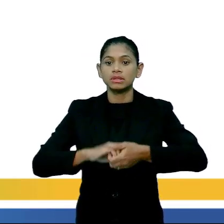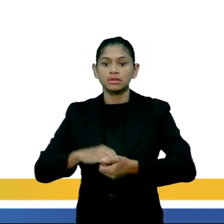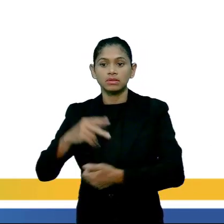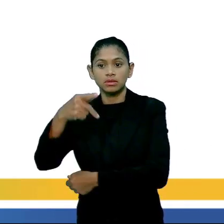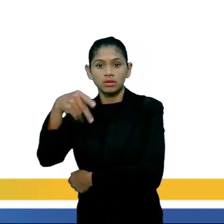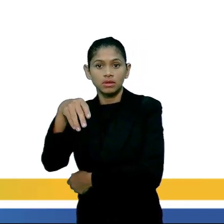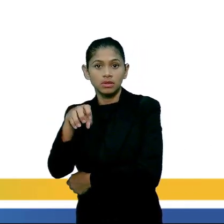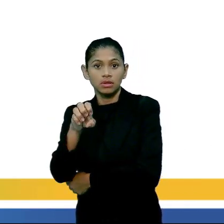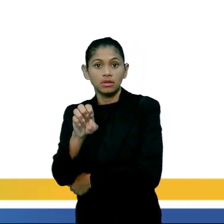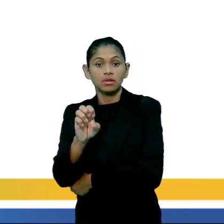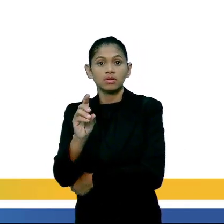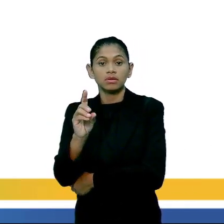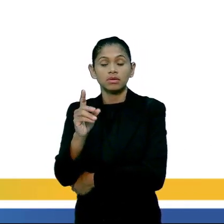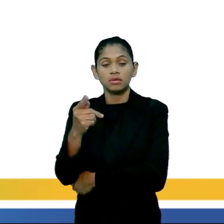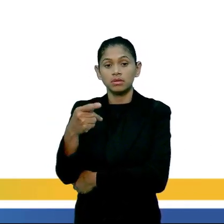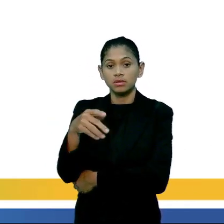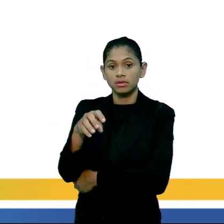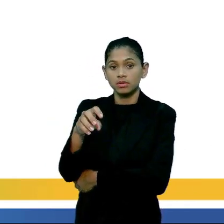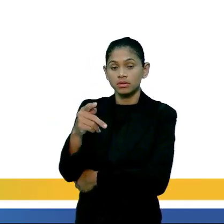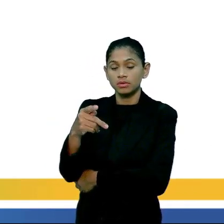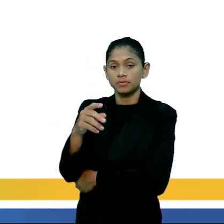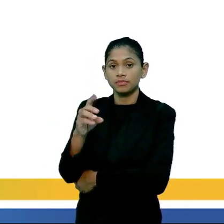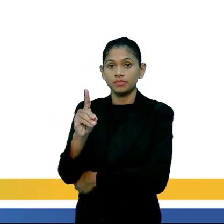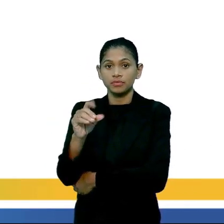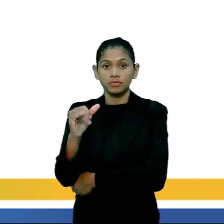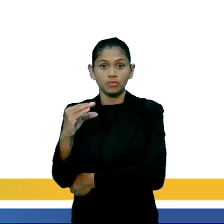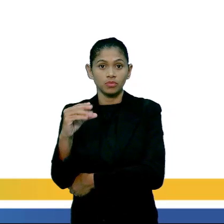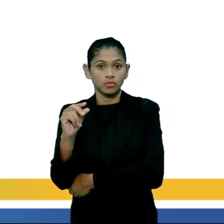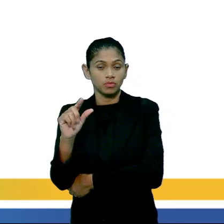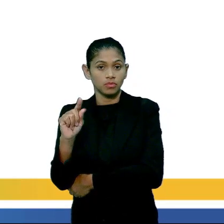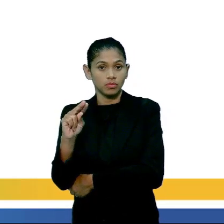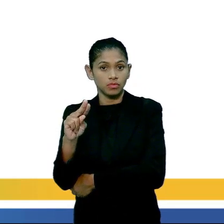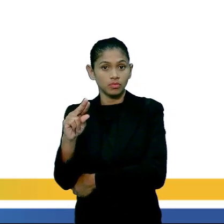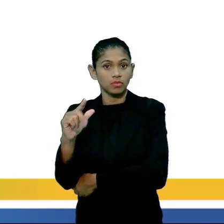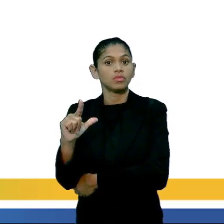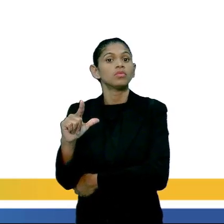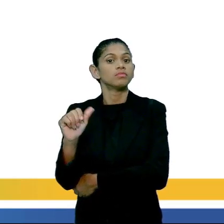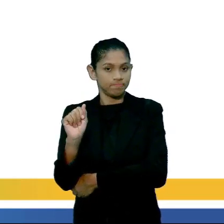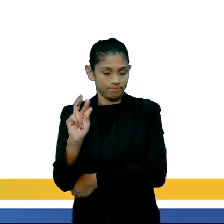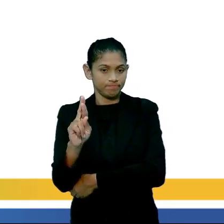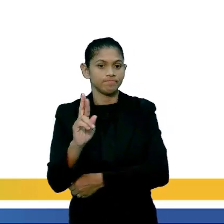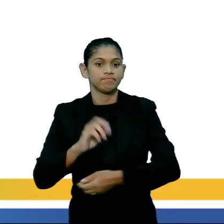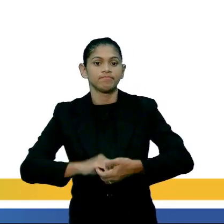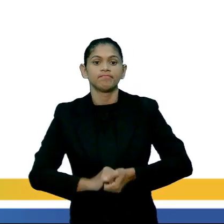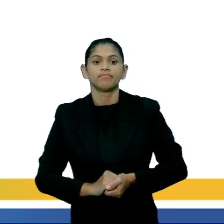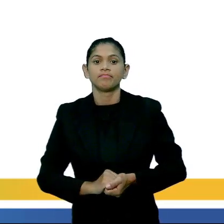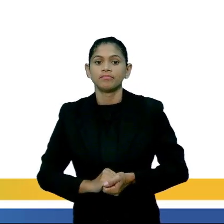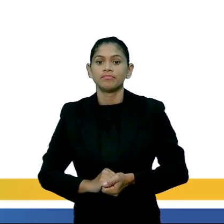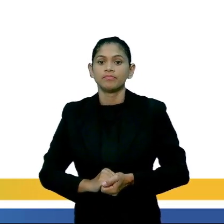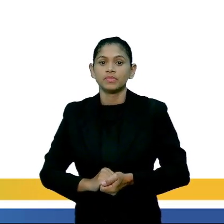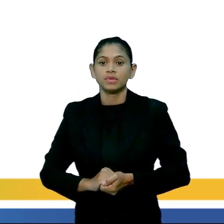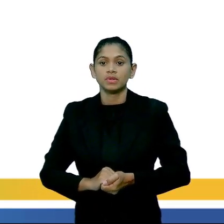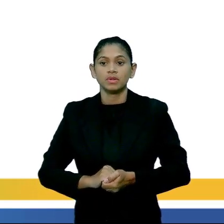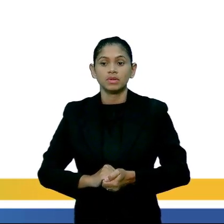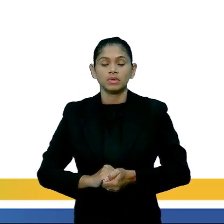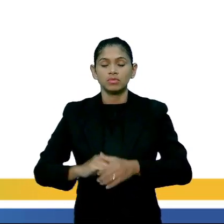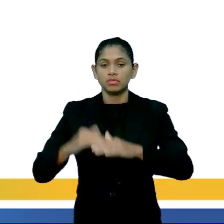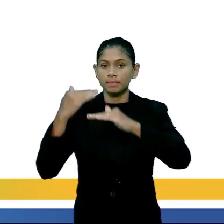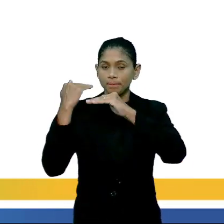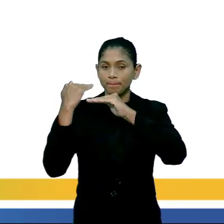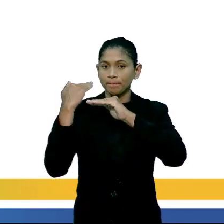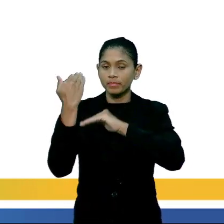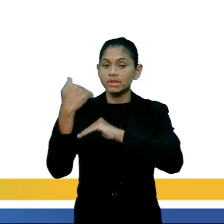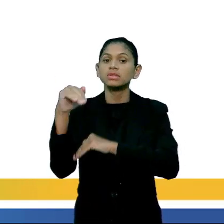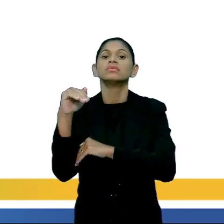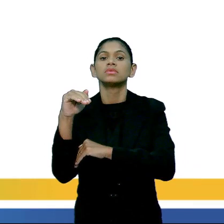Sol da tarde, no momento em que seus raios fizerem 30 graus, com a posição a pino, gere a metade da luz que passa